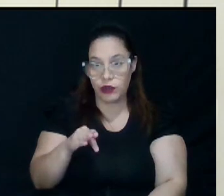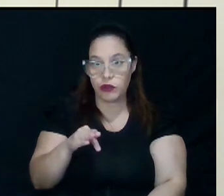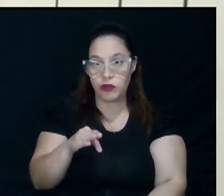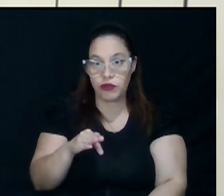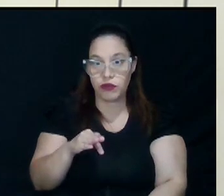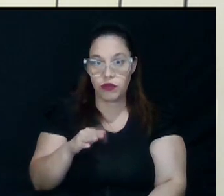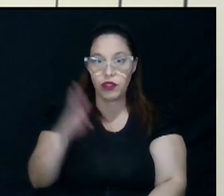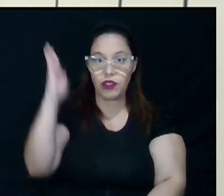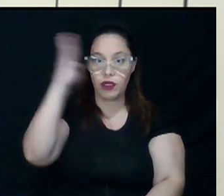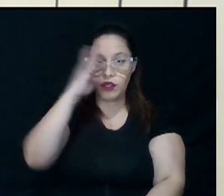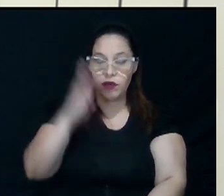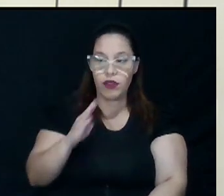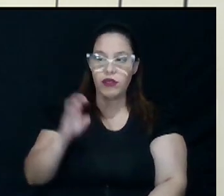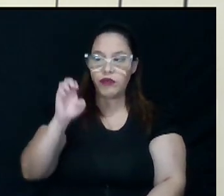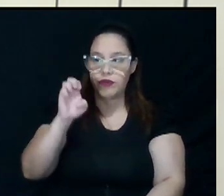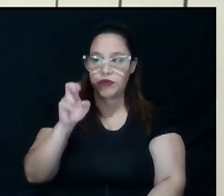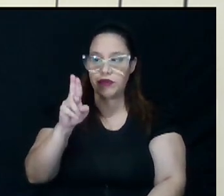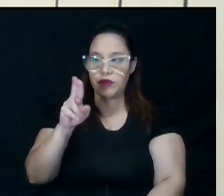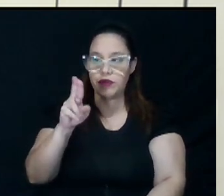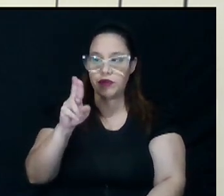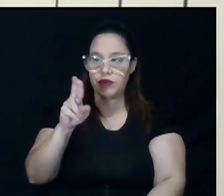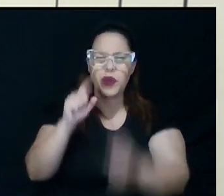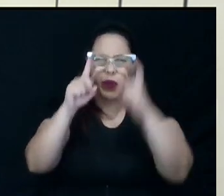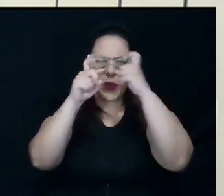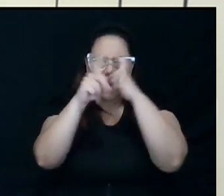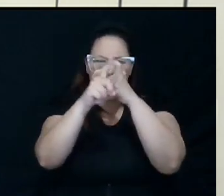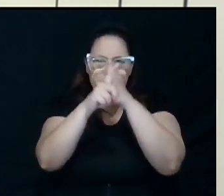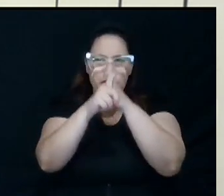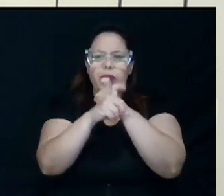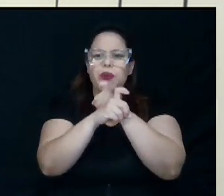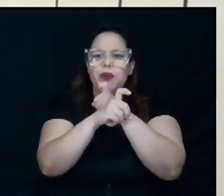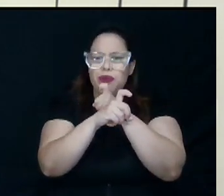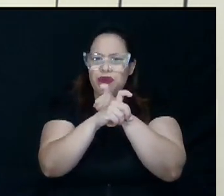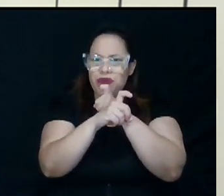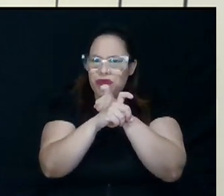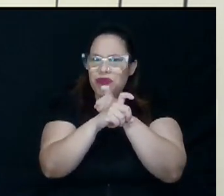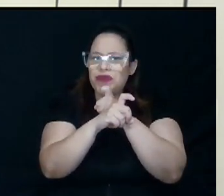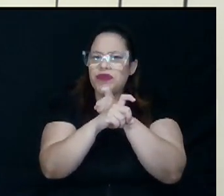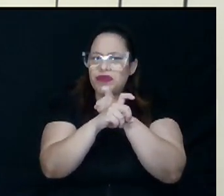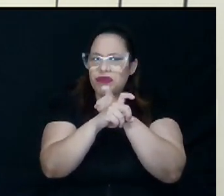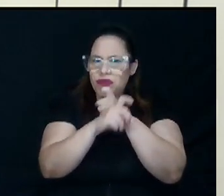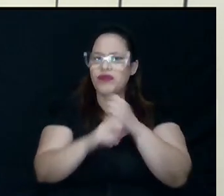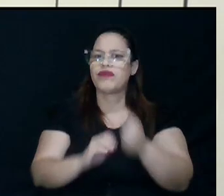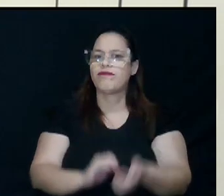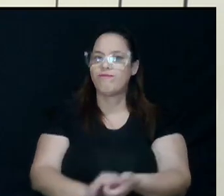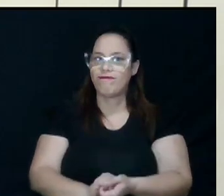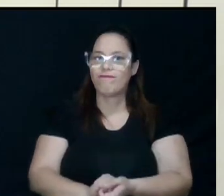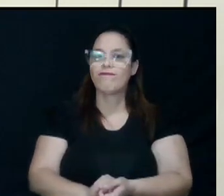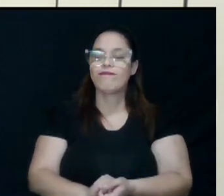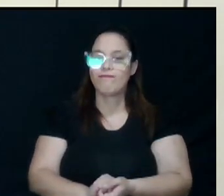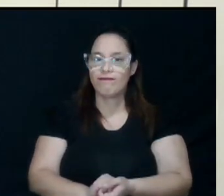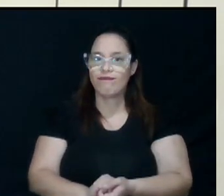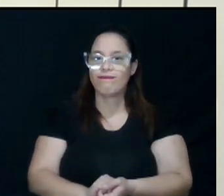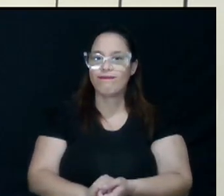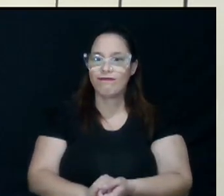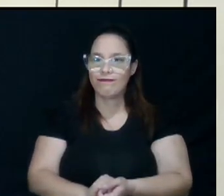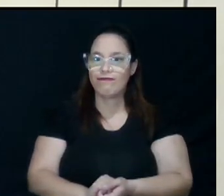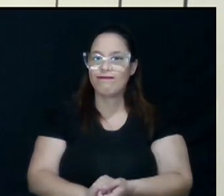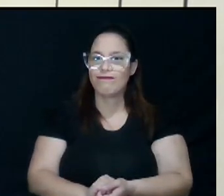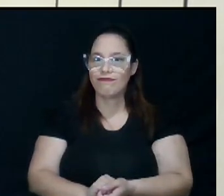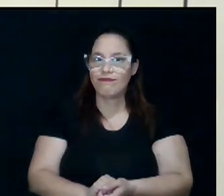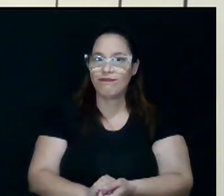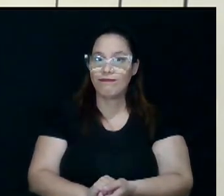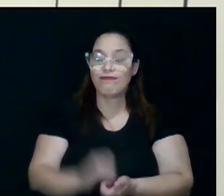Estados Unidos, dificílimo também. Quem vencer avança a semifinal, quem perder já está fora. E claro que amanhã a